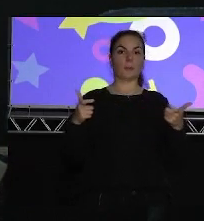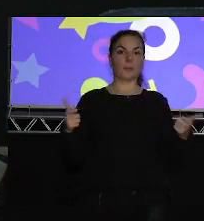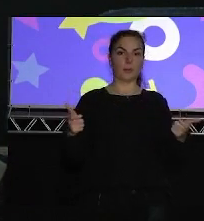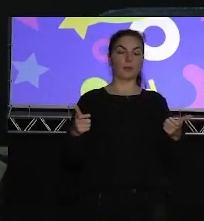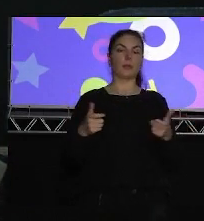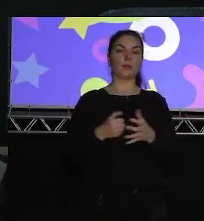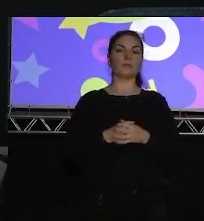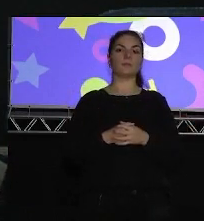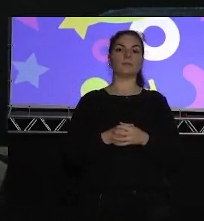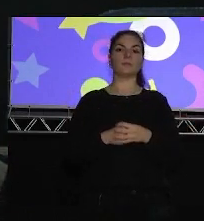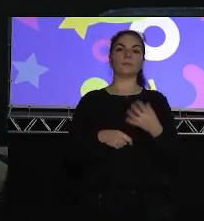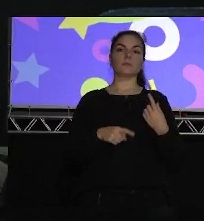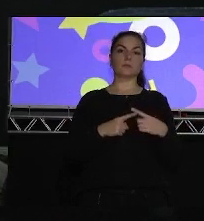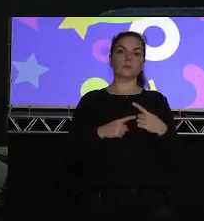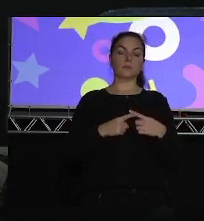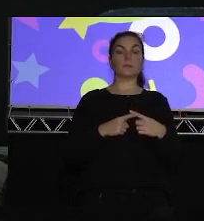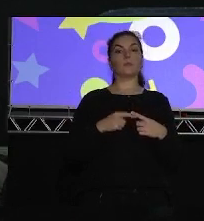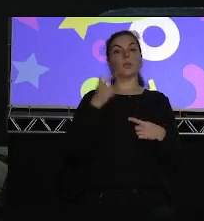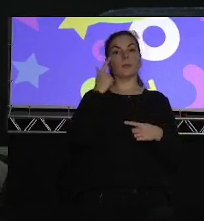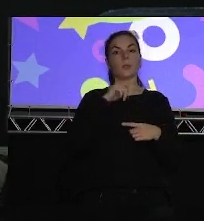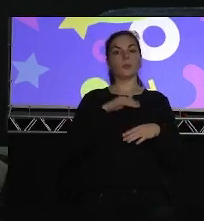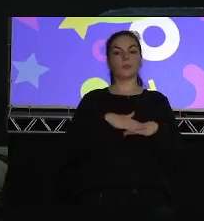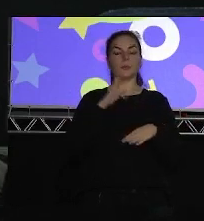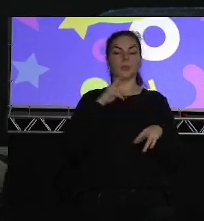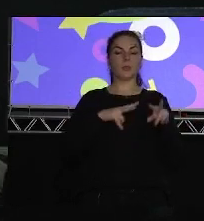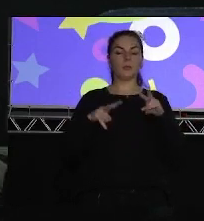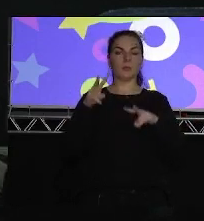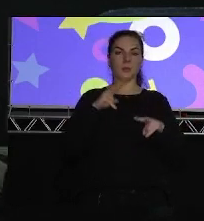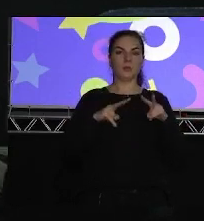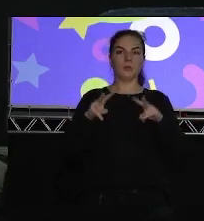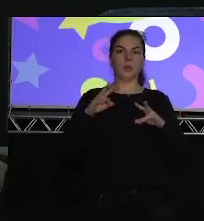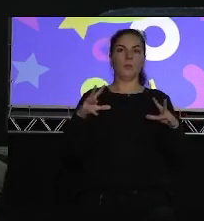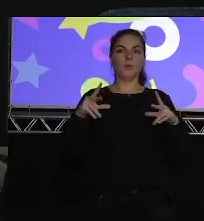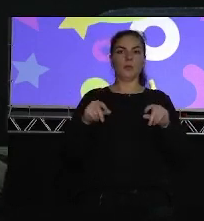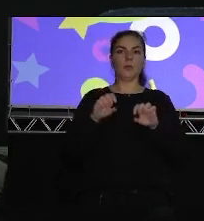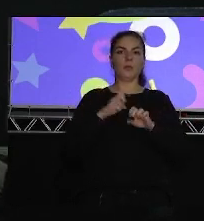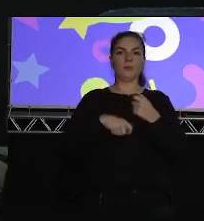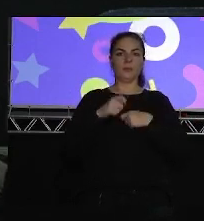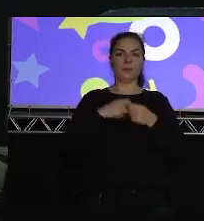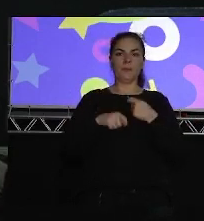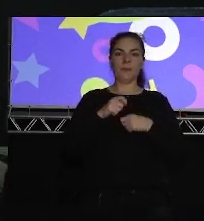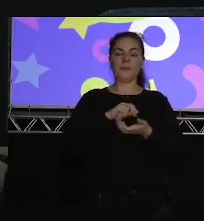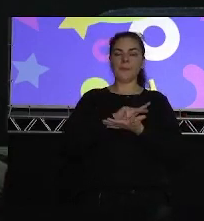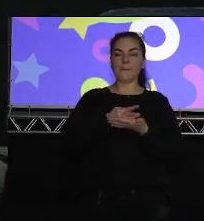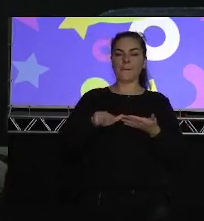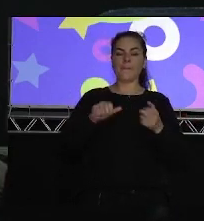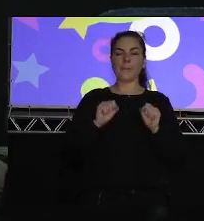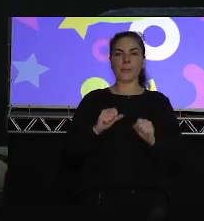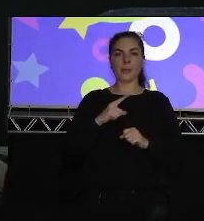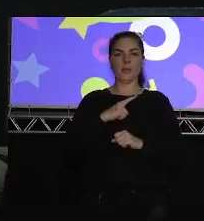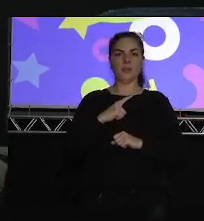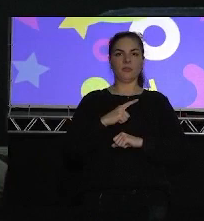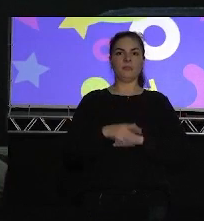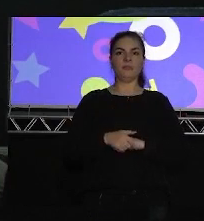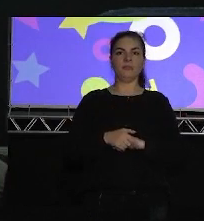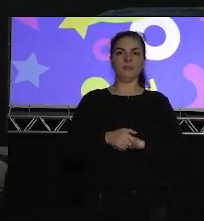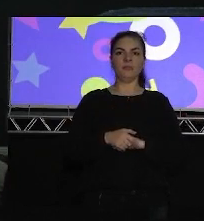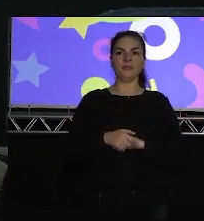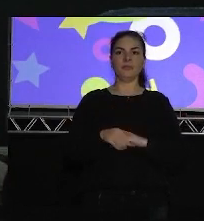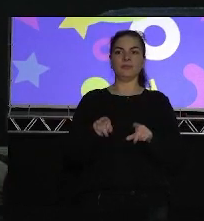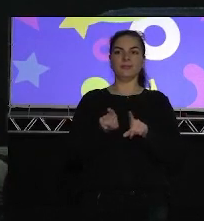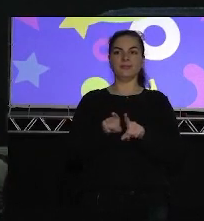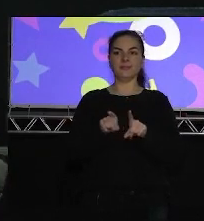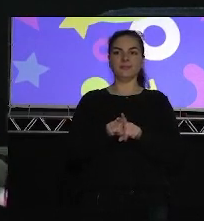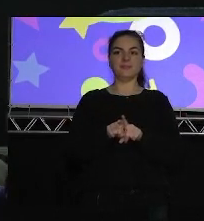que justamente para dar mais visão de toda a economia que o portfólio pode gerar, e preservação,